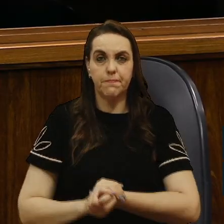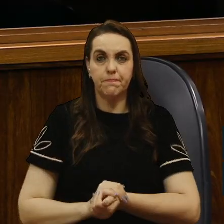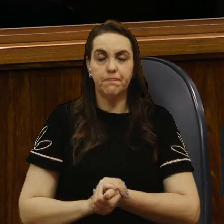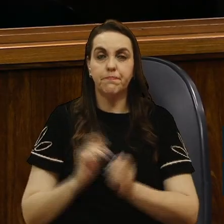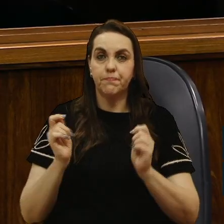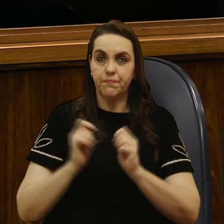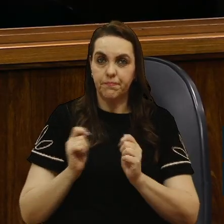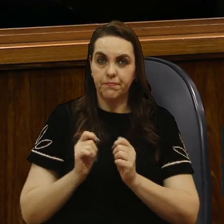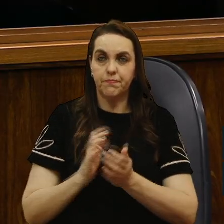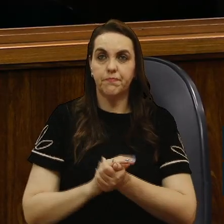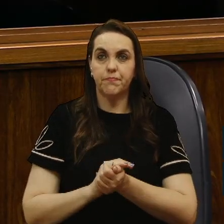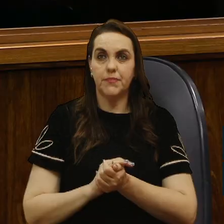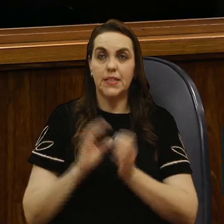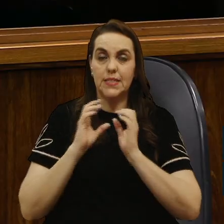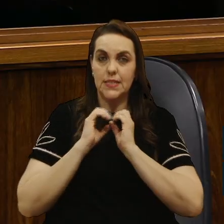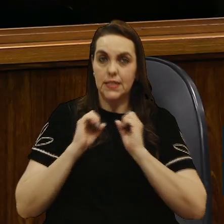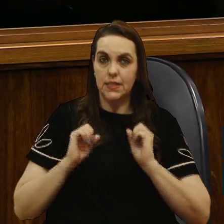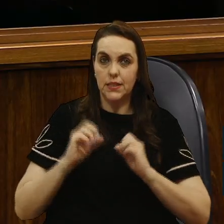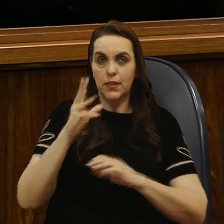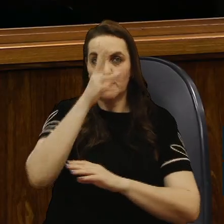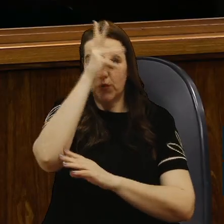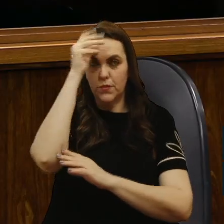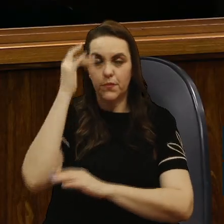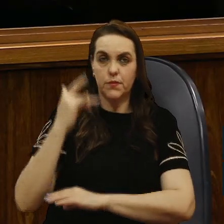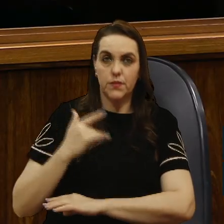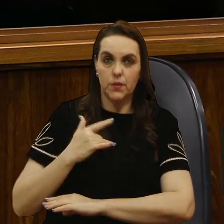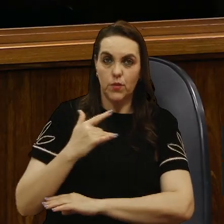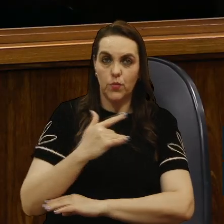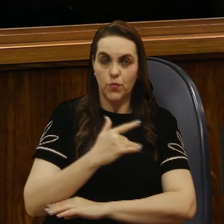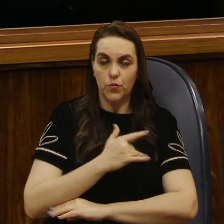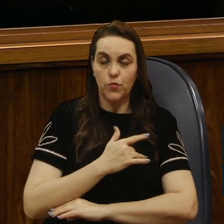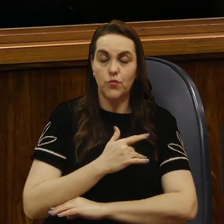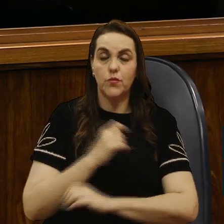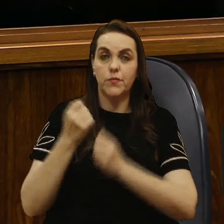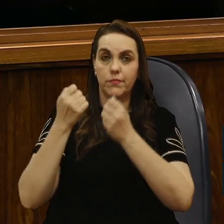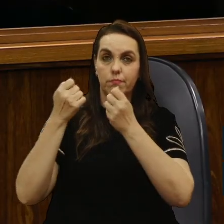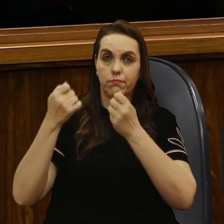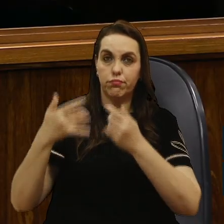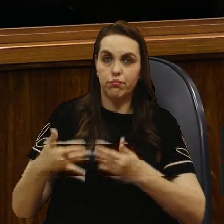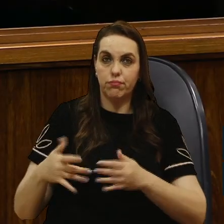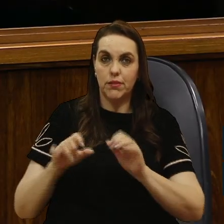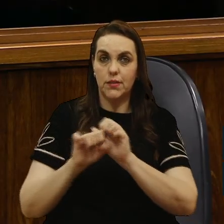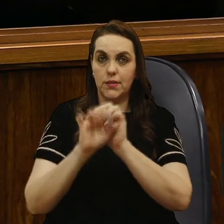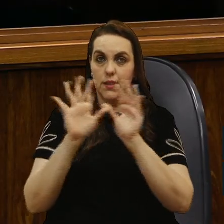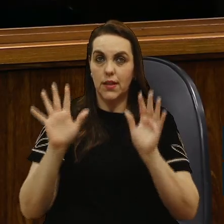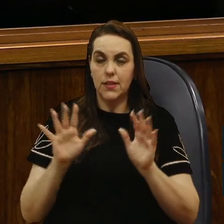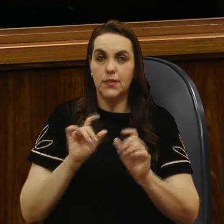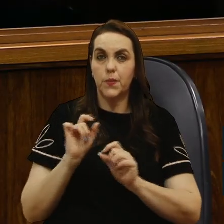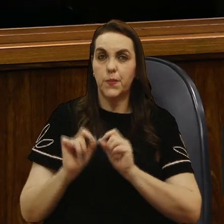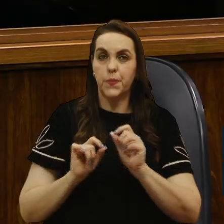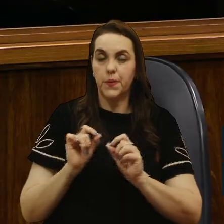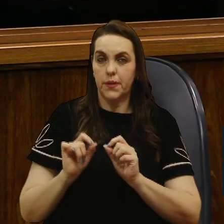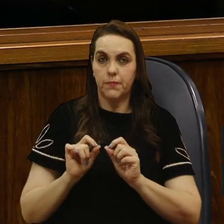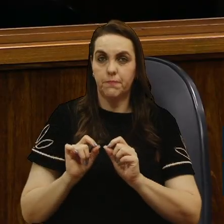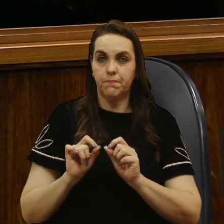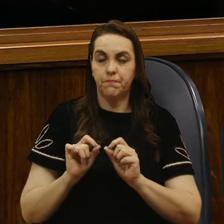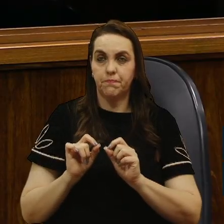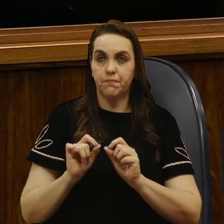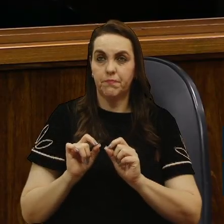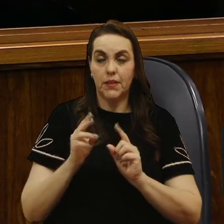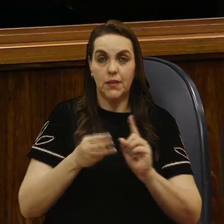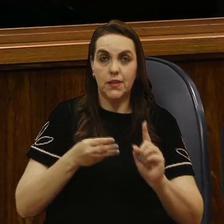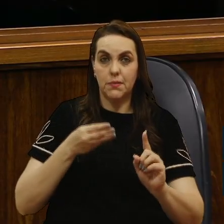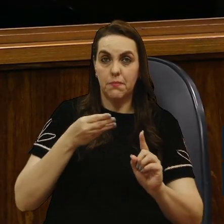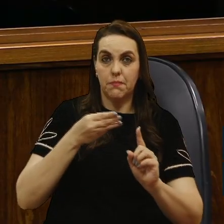por intermédio da Secretaria Municipal da Saúde, sejam prestados os seguintes esclarecimentos acerca da execução das